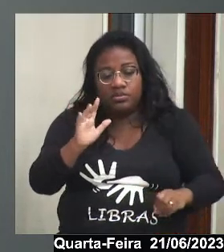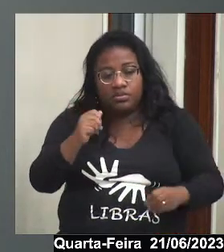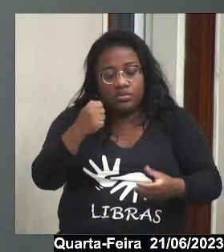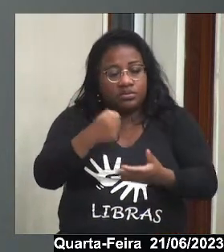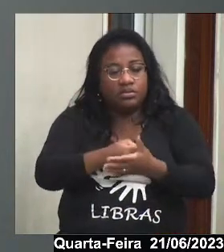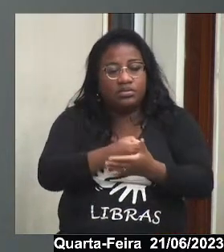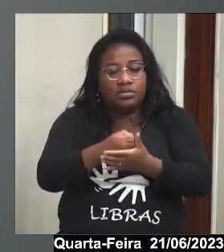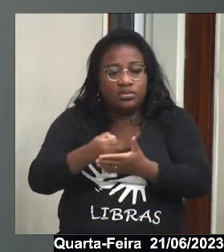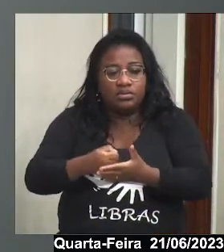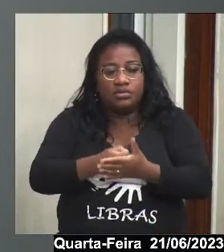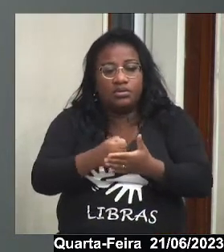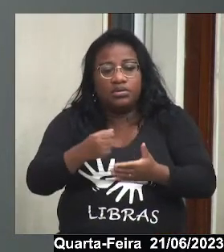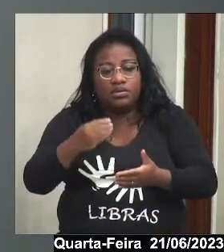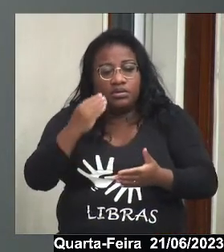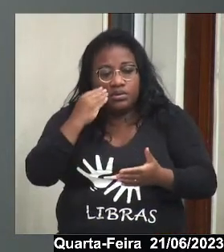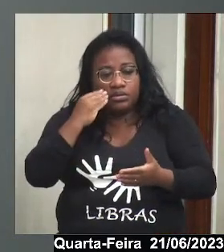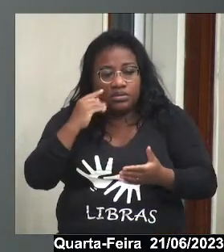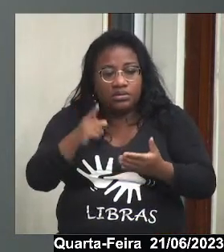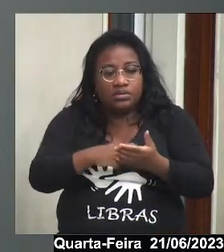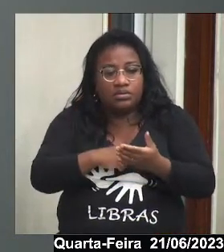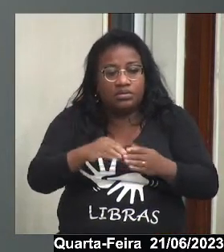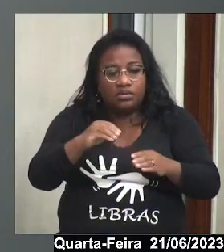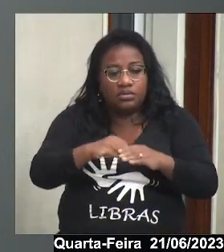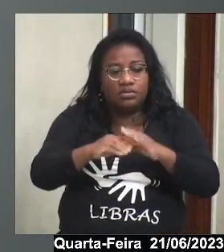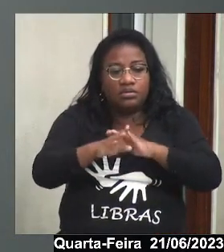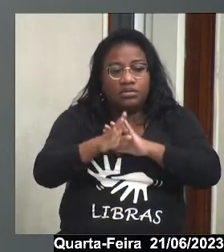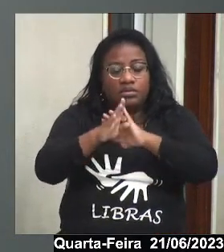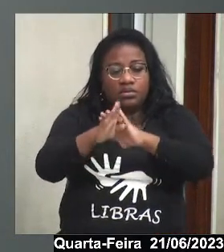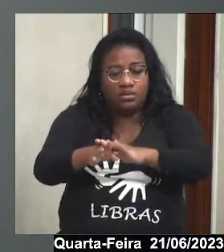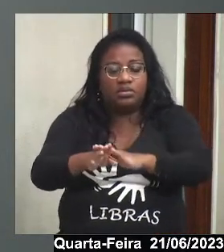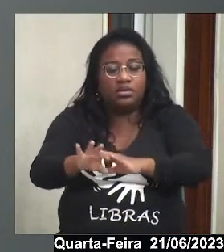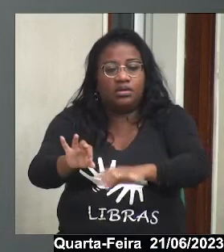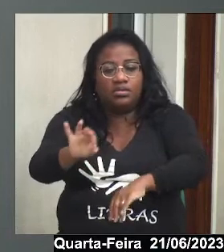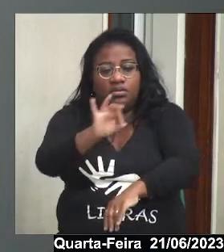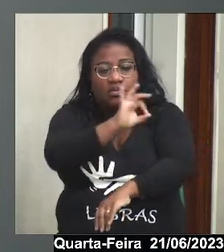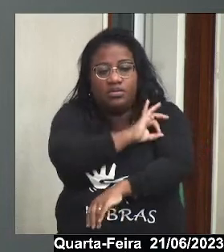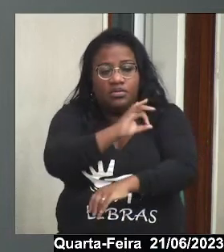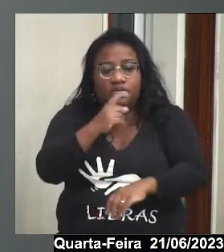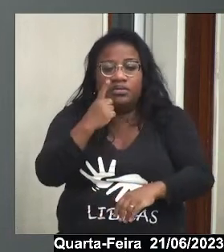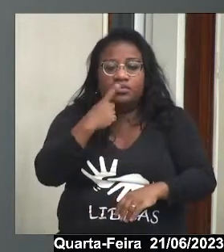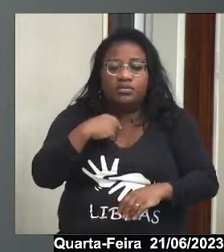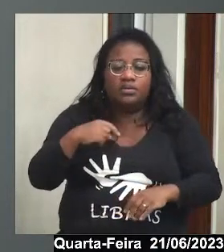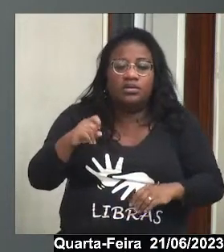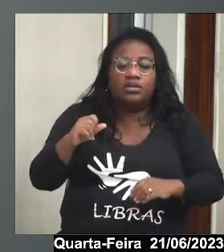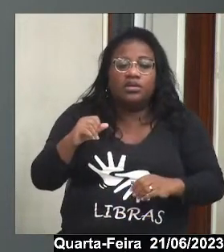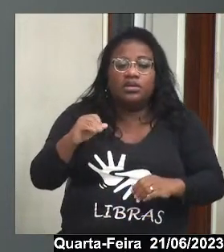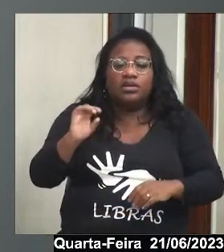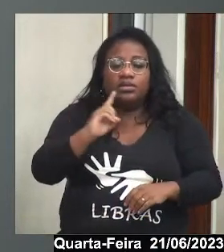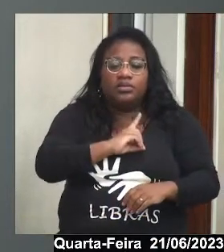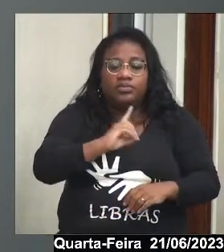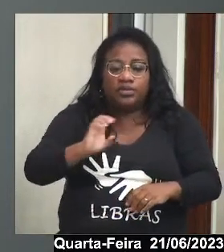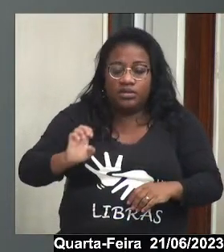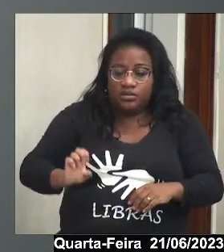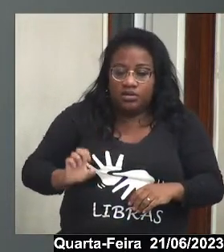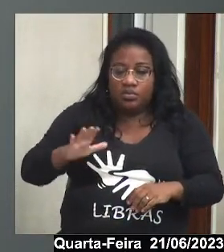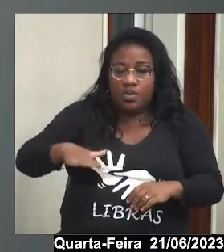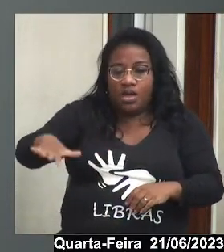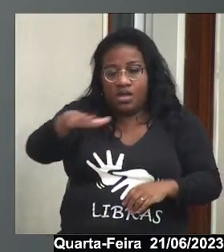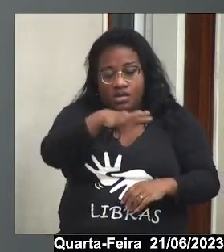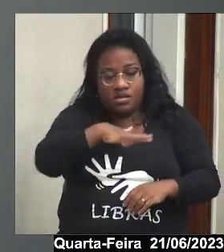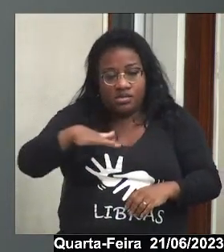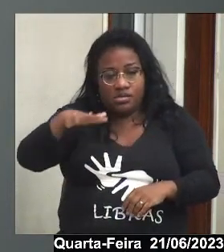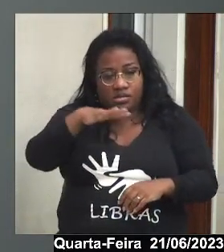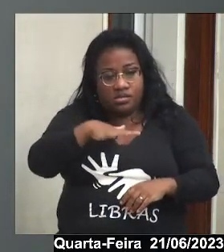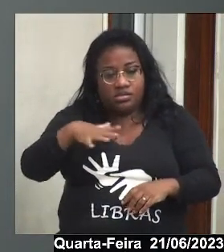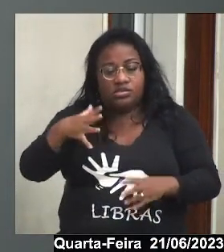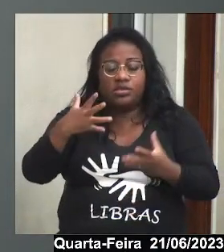a dotação. E nós estamos brigando pela dotação. E, prefeito, eu vou ajudar o senhor. Estou batendo na porta de deputados estaduais, deputados federais,